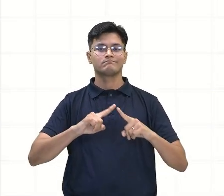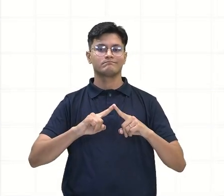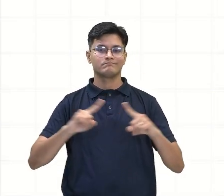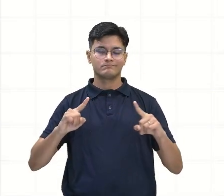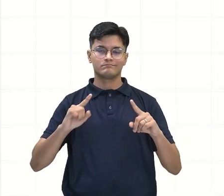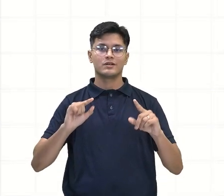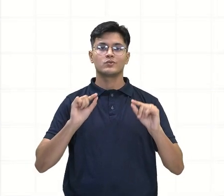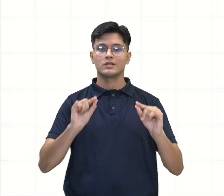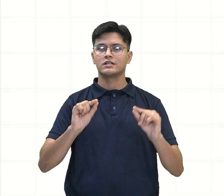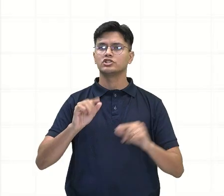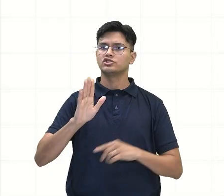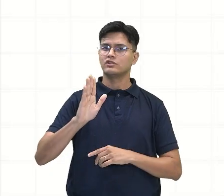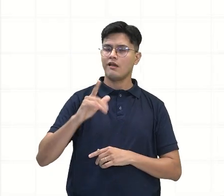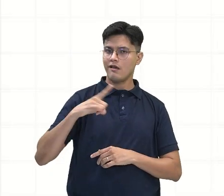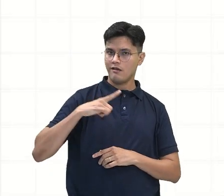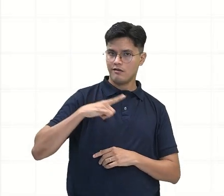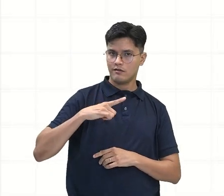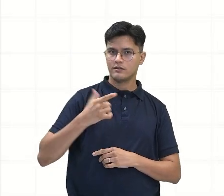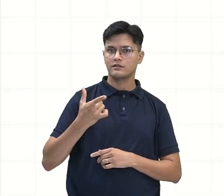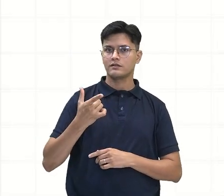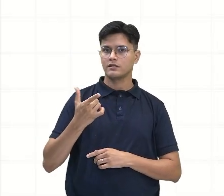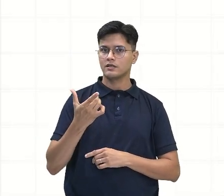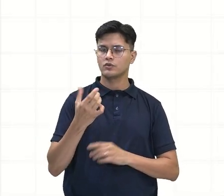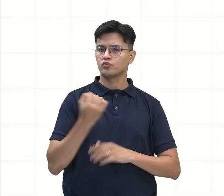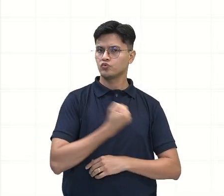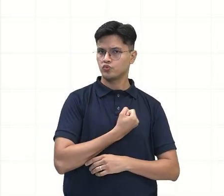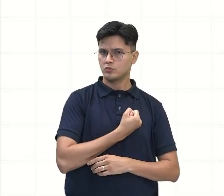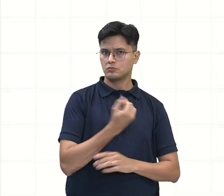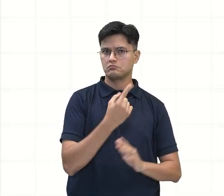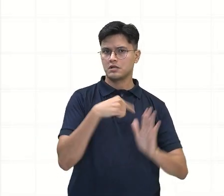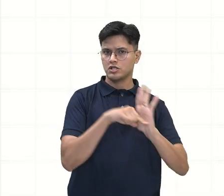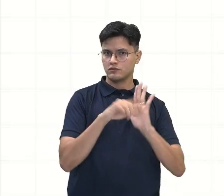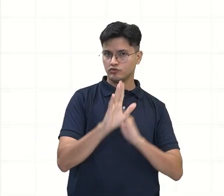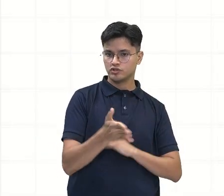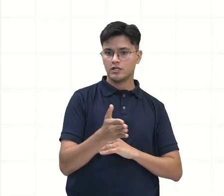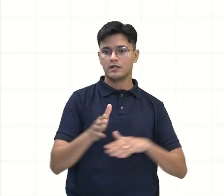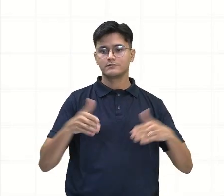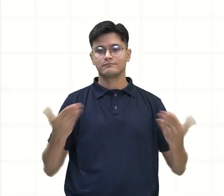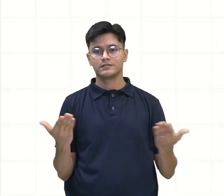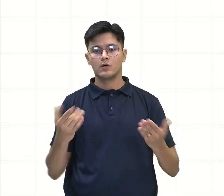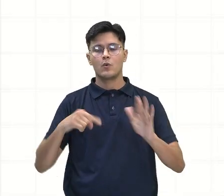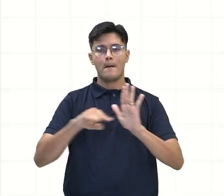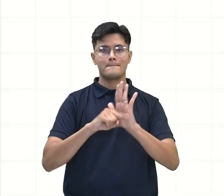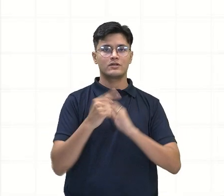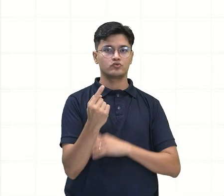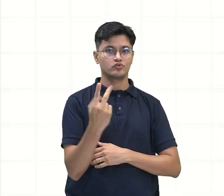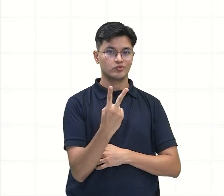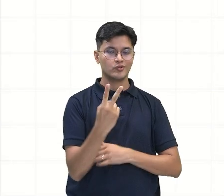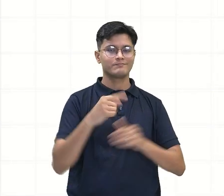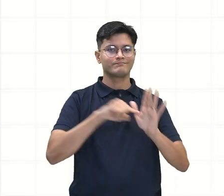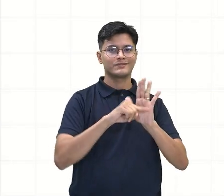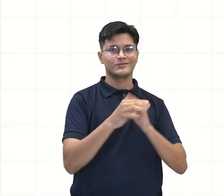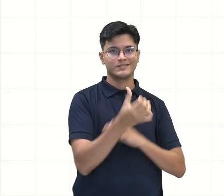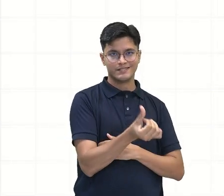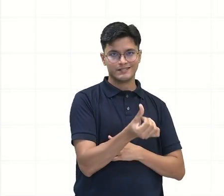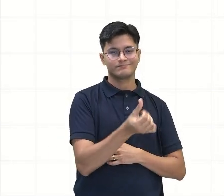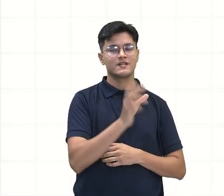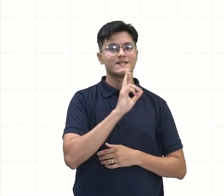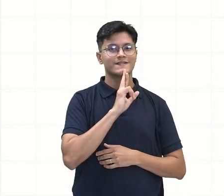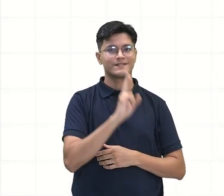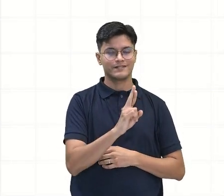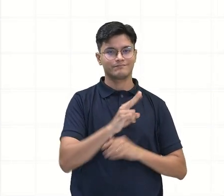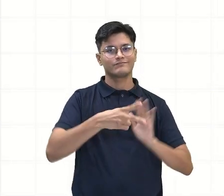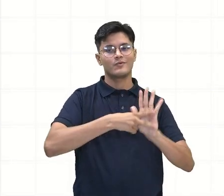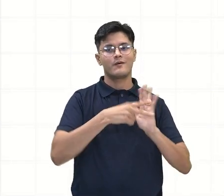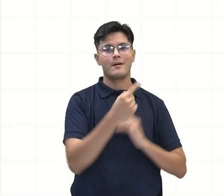número negativo. Ou seja, eu vou estar retirando de um número negativo. Então, menos 12 menos 6, nós vamos obter